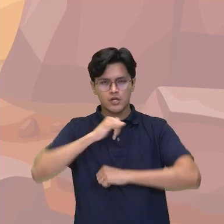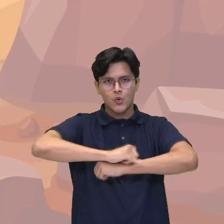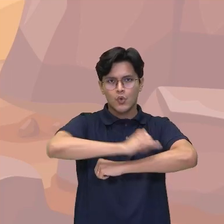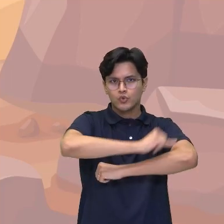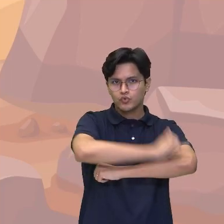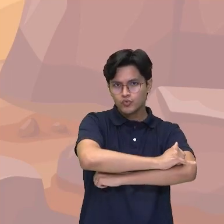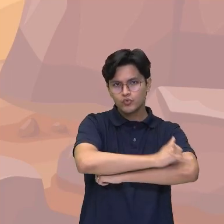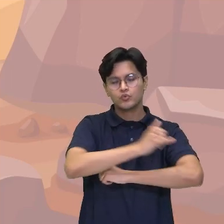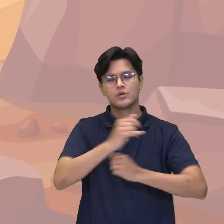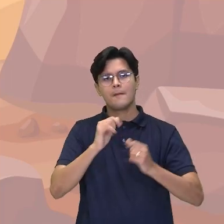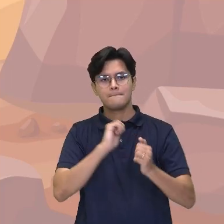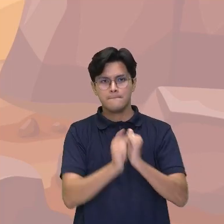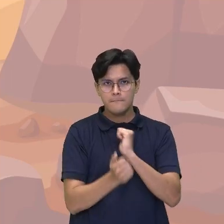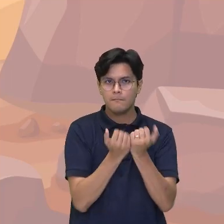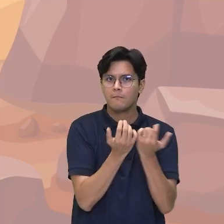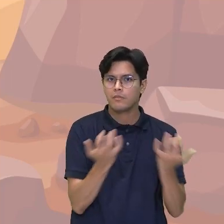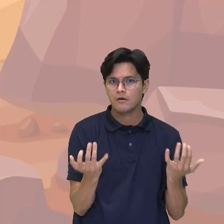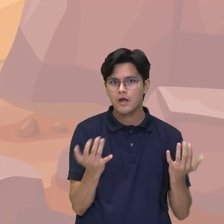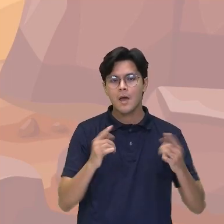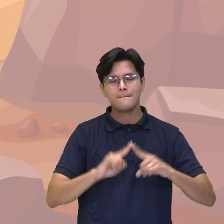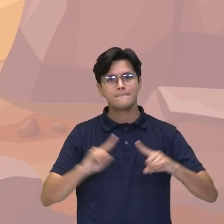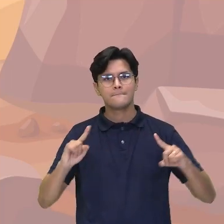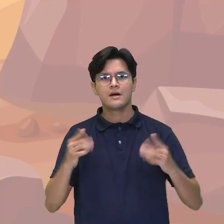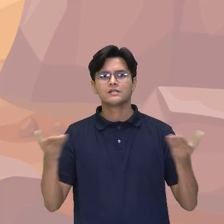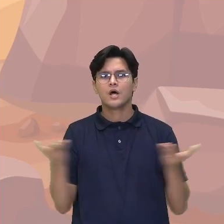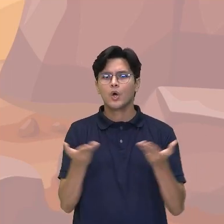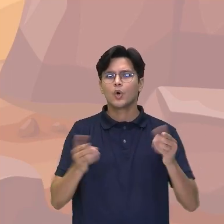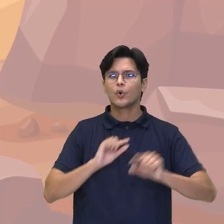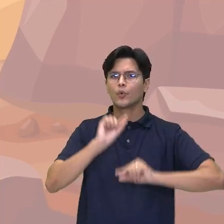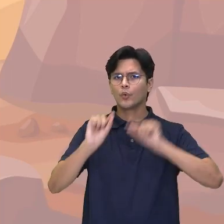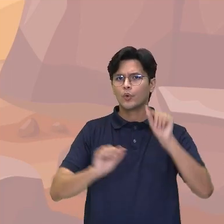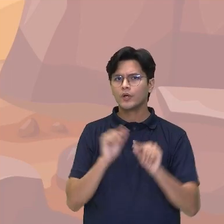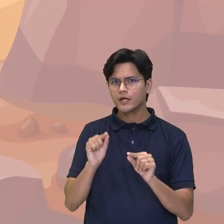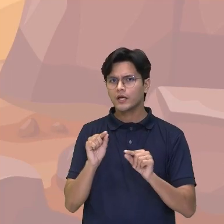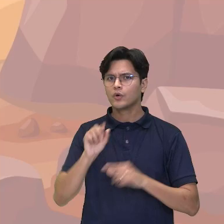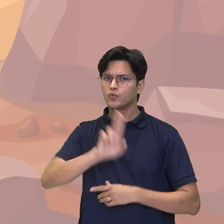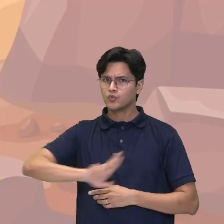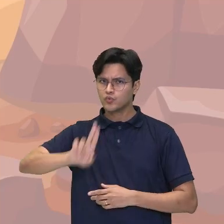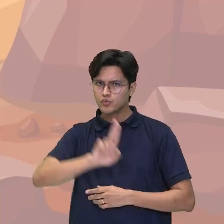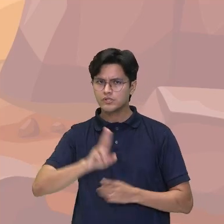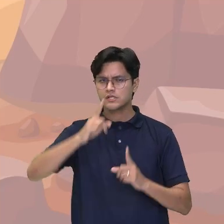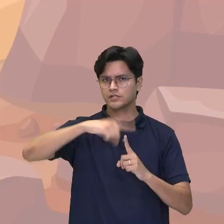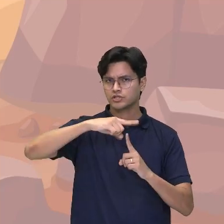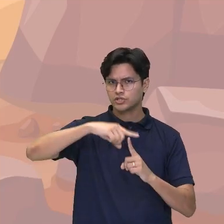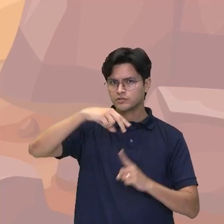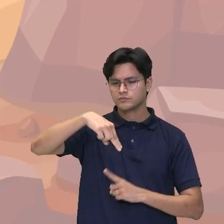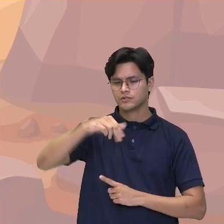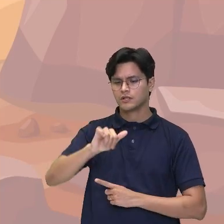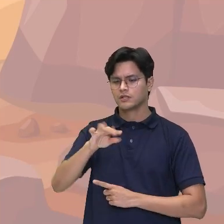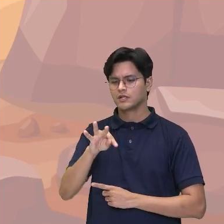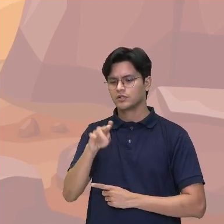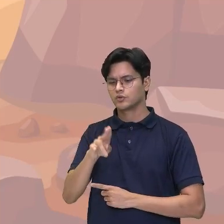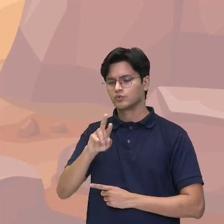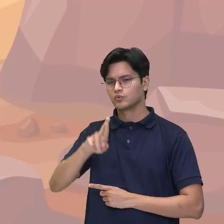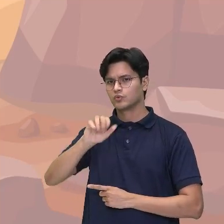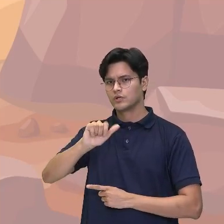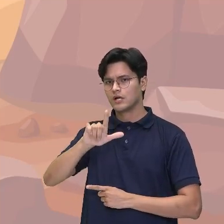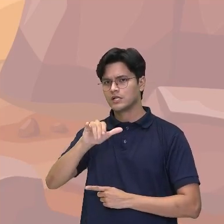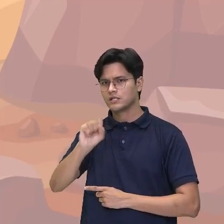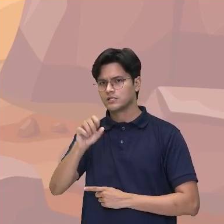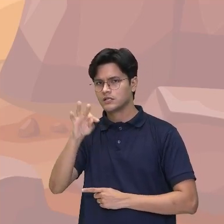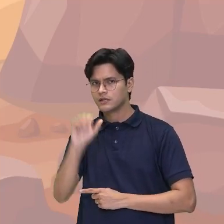vocês percebam que ele não pintava mais de forma naturalista. Ele não precisava mais desenhar como